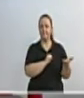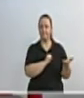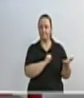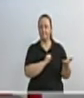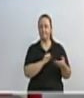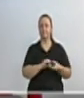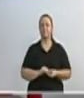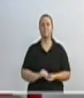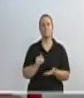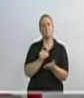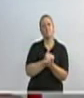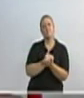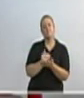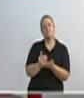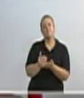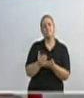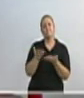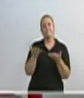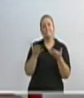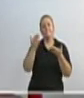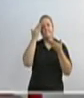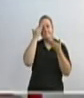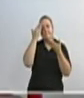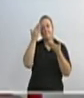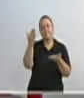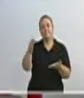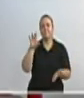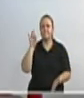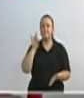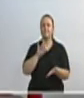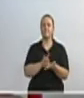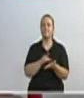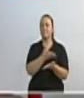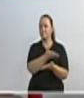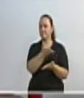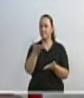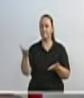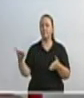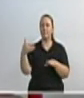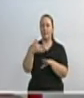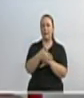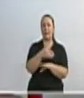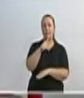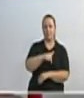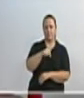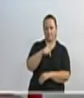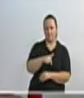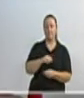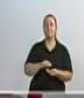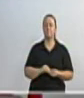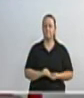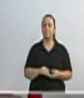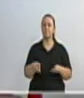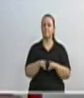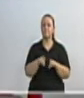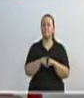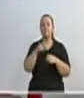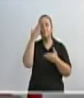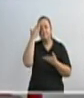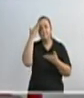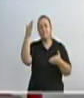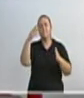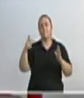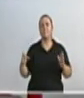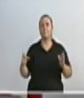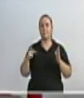inicialmente agradecer o comparecimento de todas as 4 operadoras, né, agradecer aí também a presença do PROCON, né,